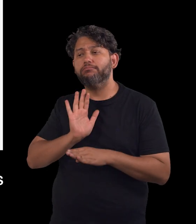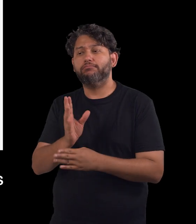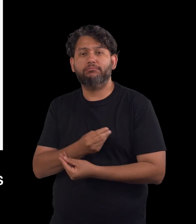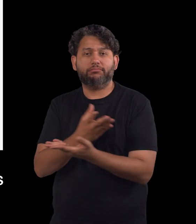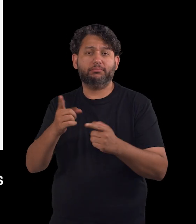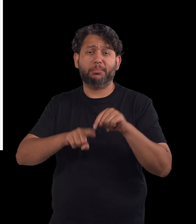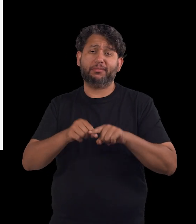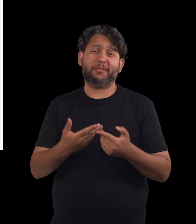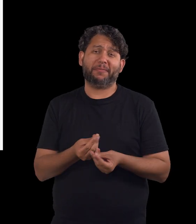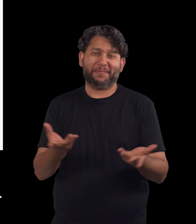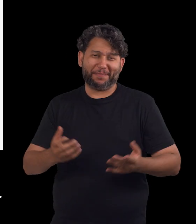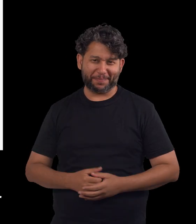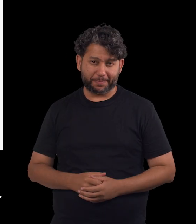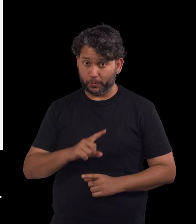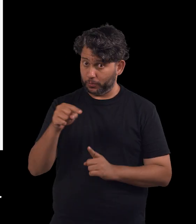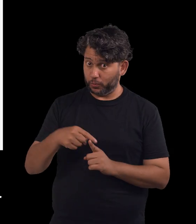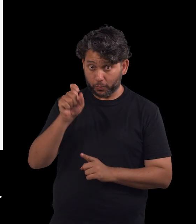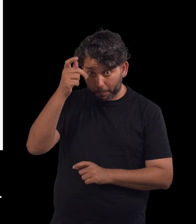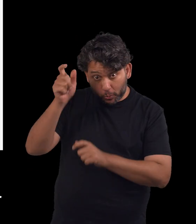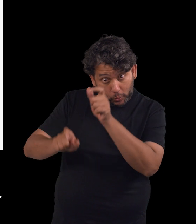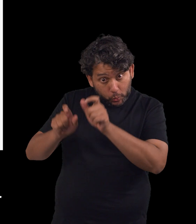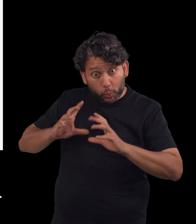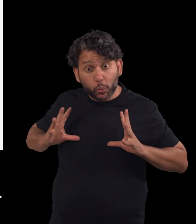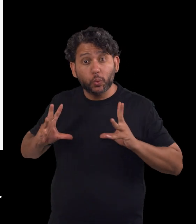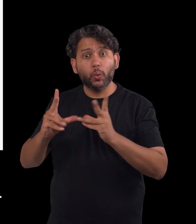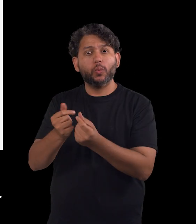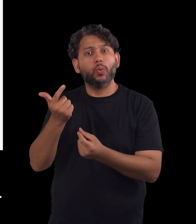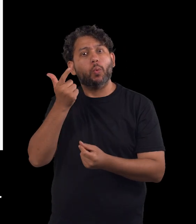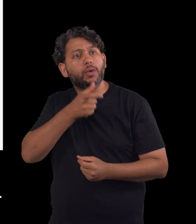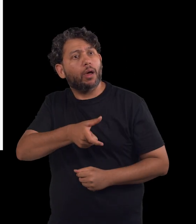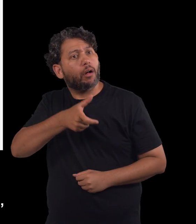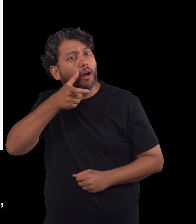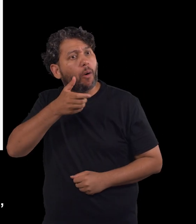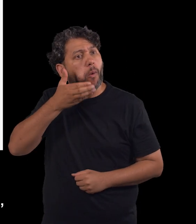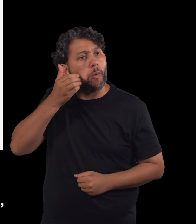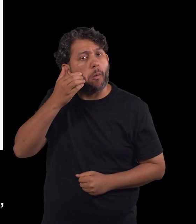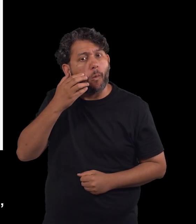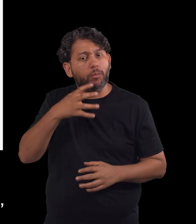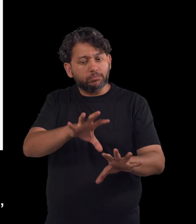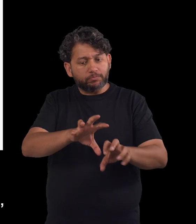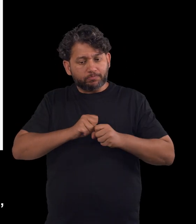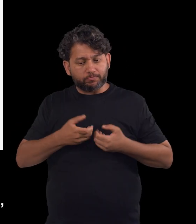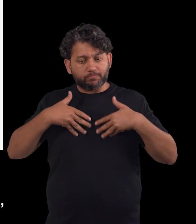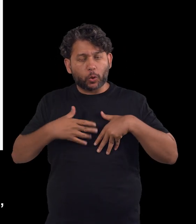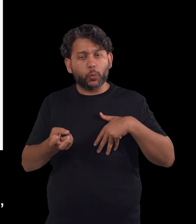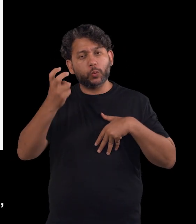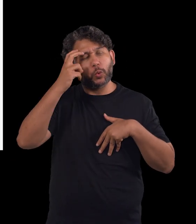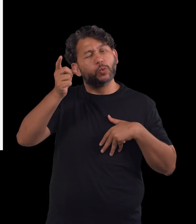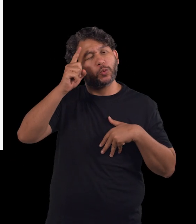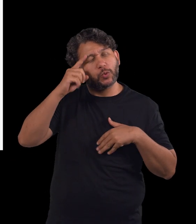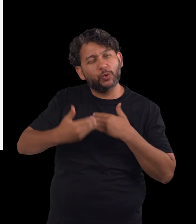específicos como estes. Nossa intenção é que estas pessoas possam incorporar tais projetos culturais em seu dia a